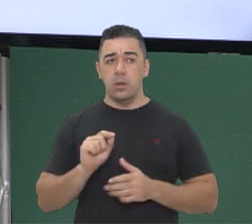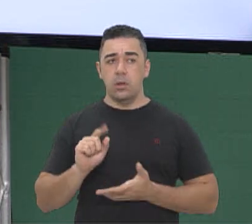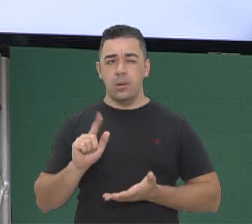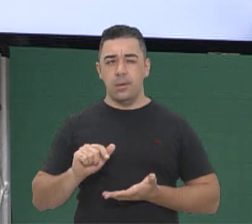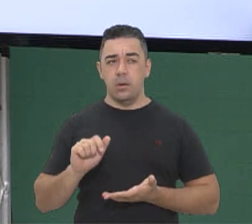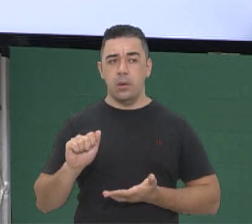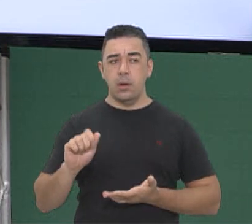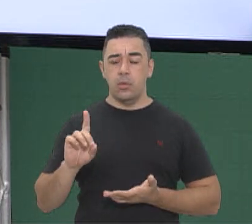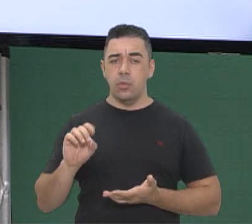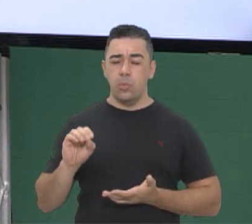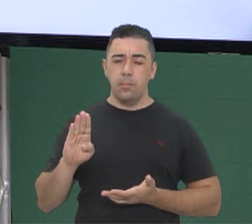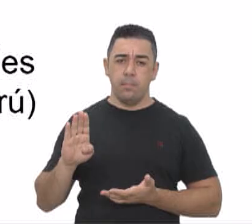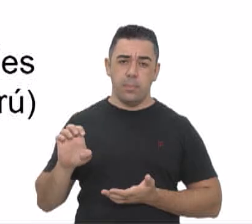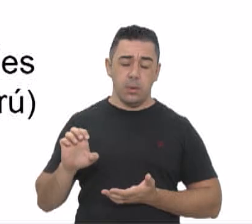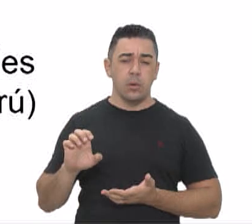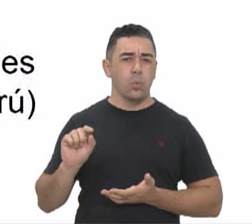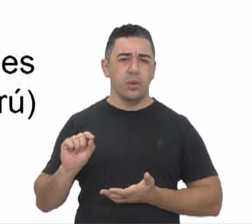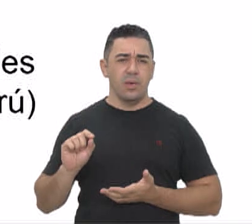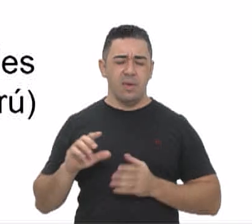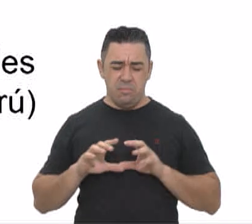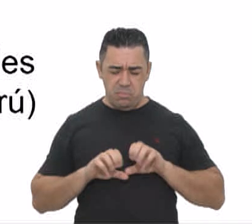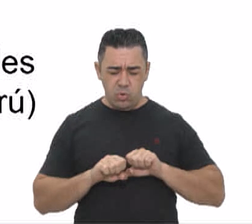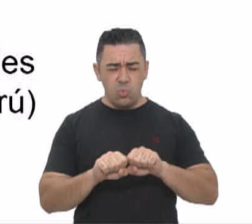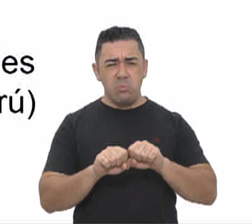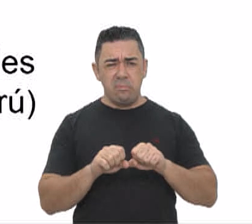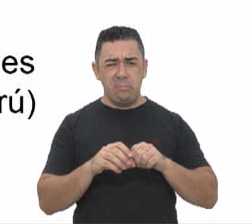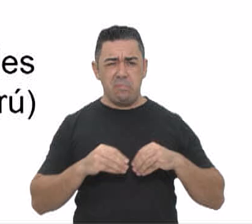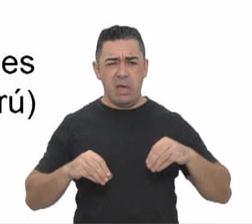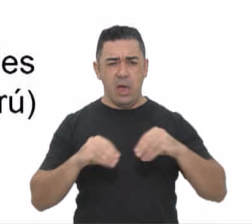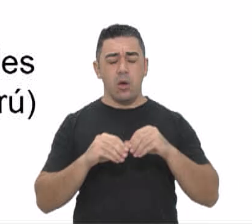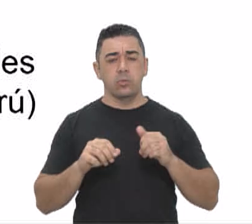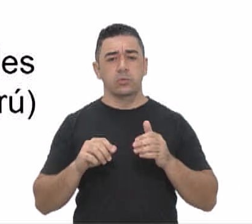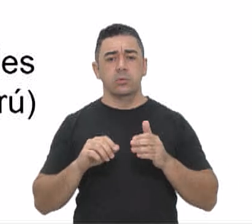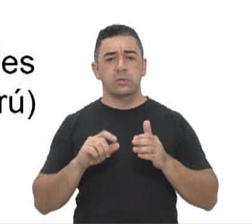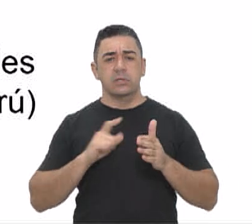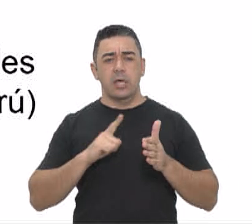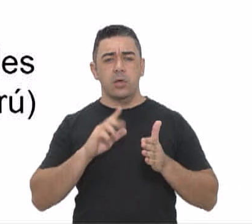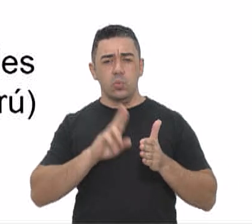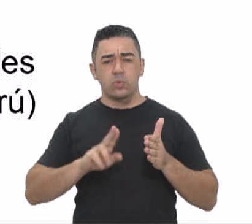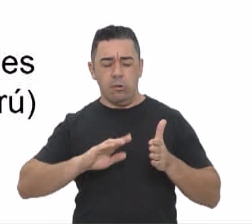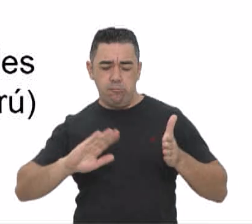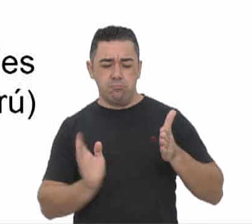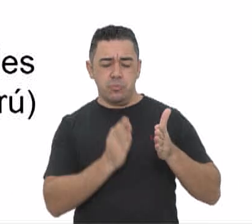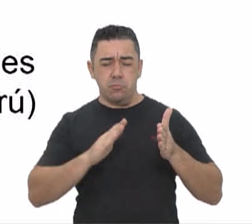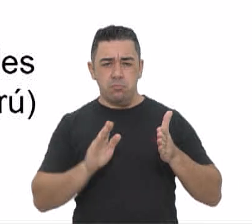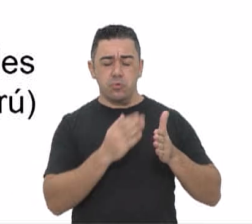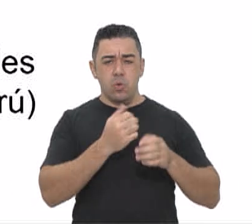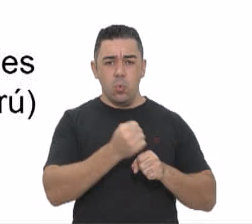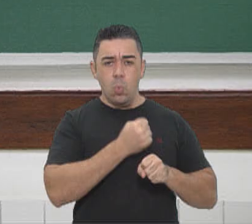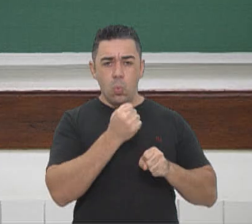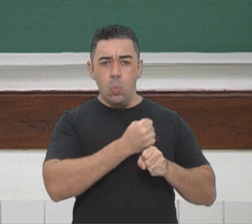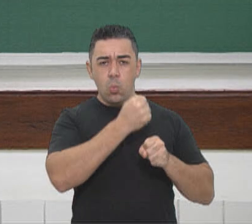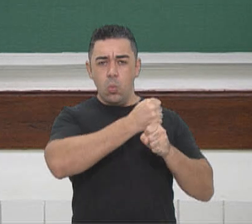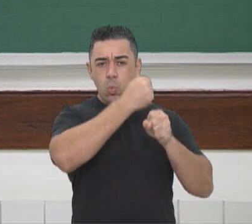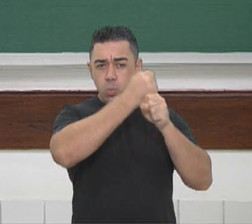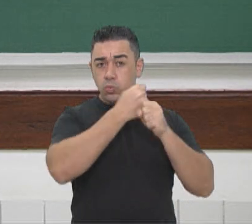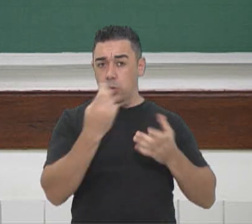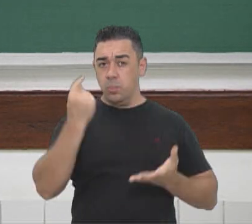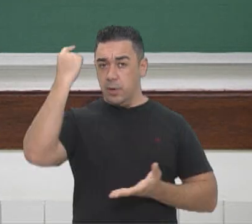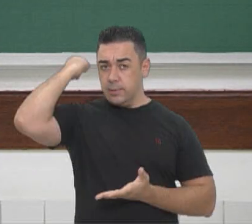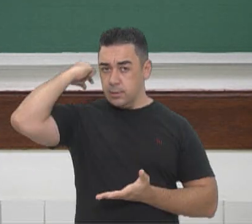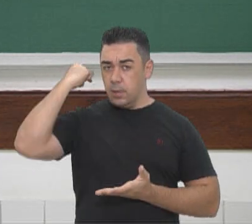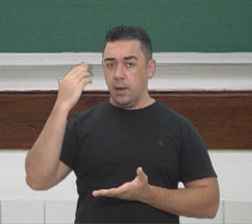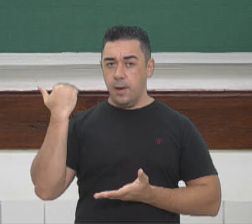de barro misturado com palha que servia para construções, inclusive era a técnica e o avanço daquela época.